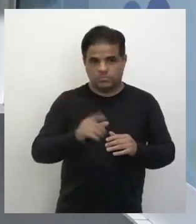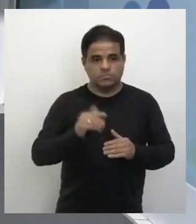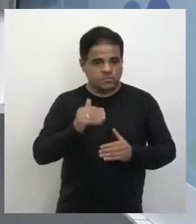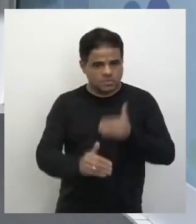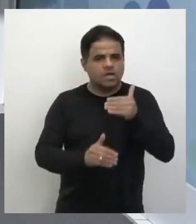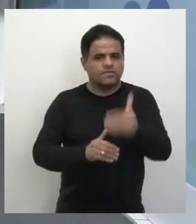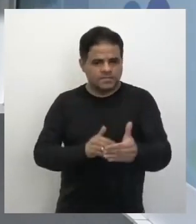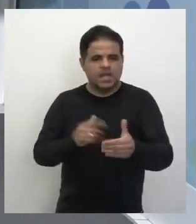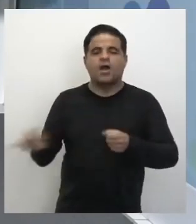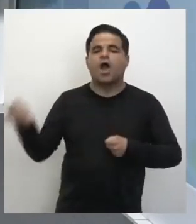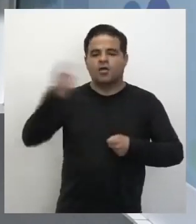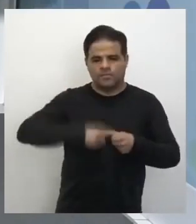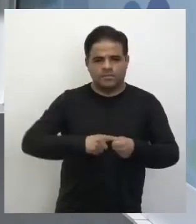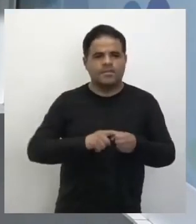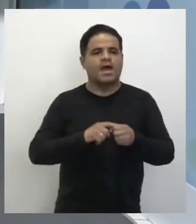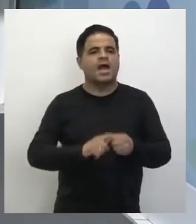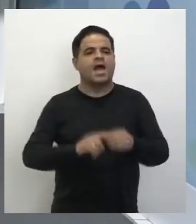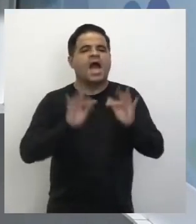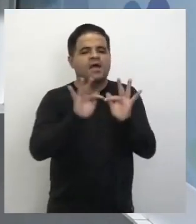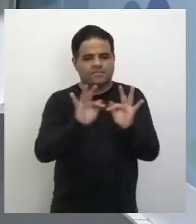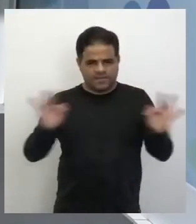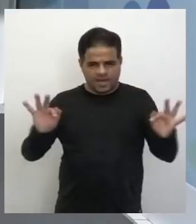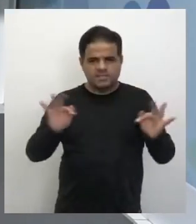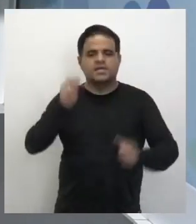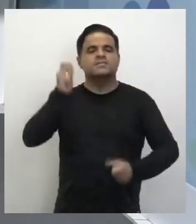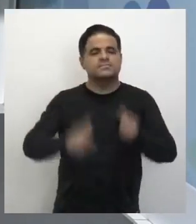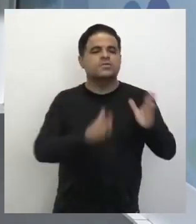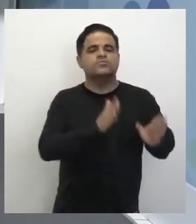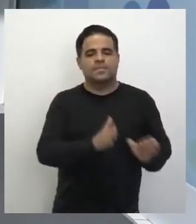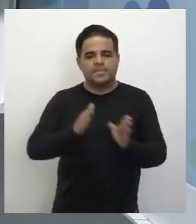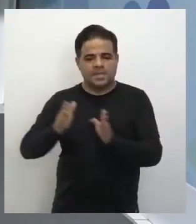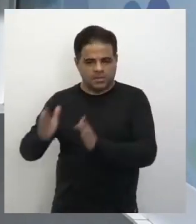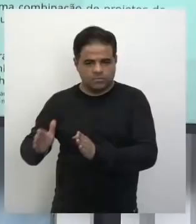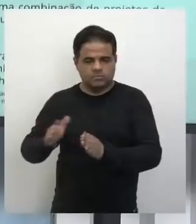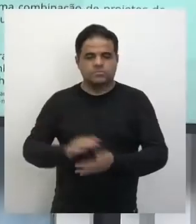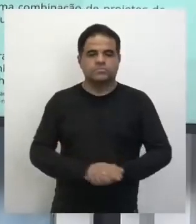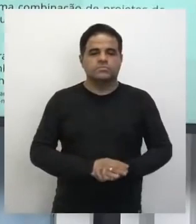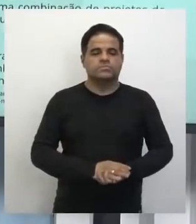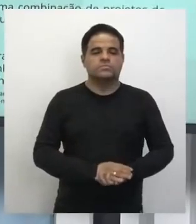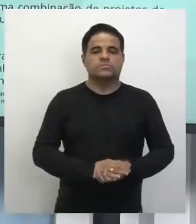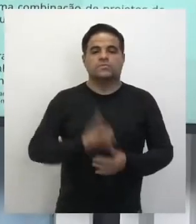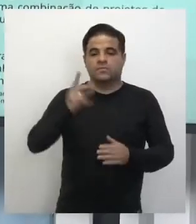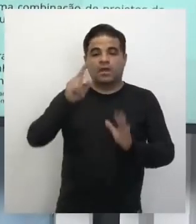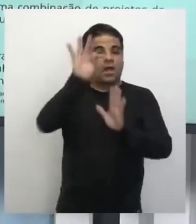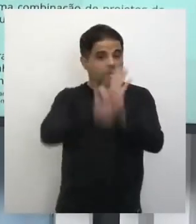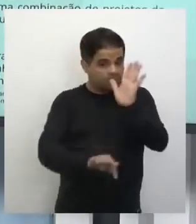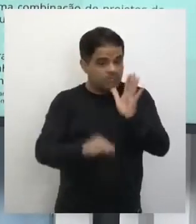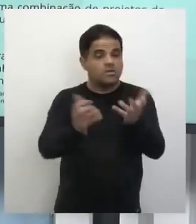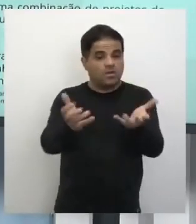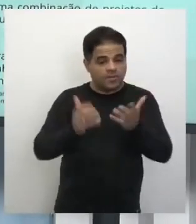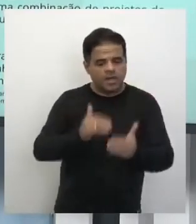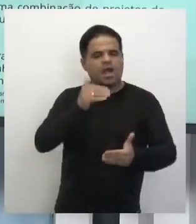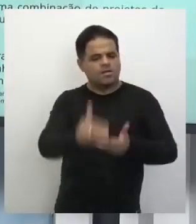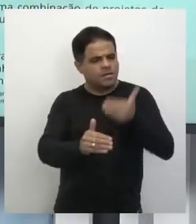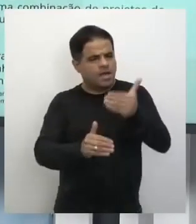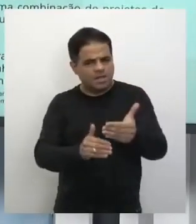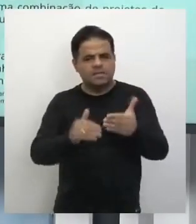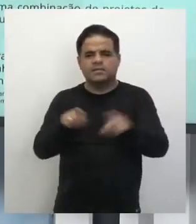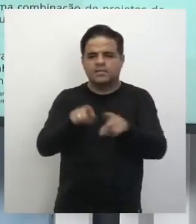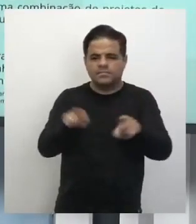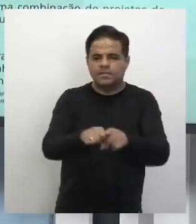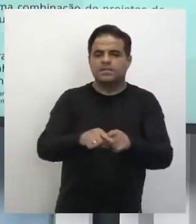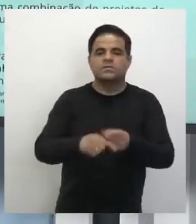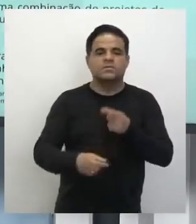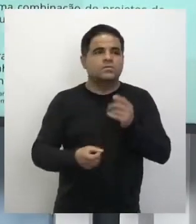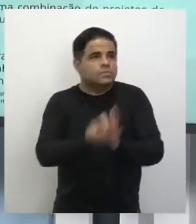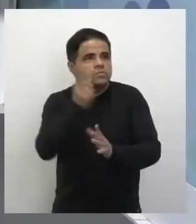avançar aqui, a gente vai retomar frases, a gente fala sobre os períodos, tá? Nós temos um texto. Eu vou querer avançar bem, assim, porque aí quando surgir